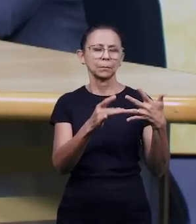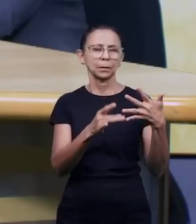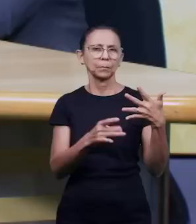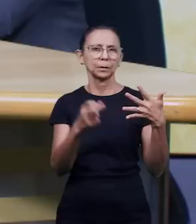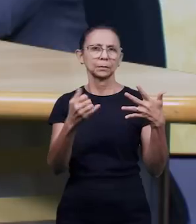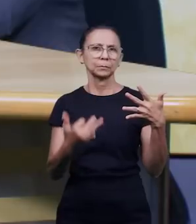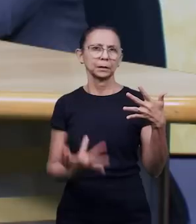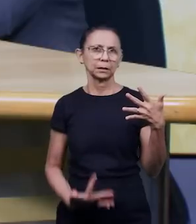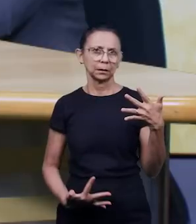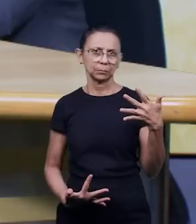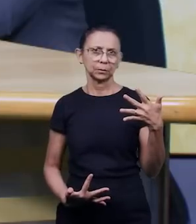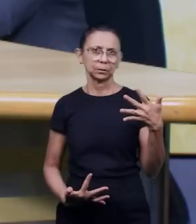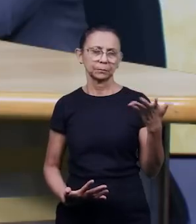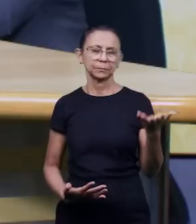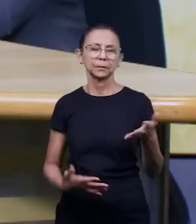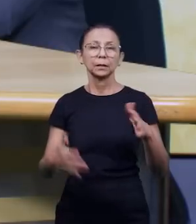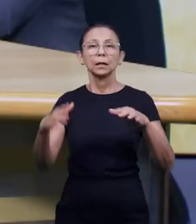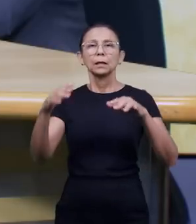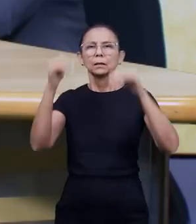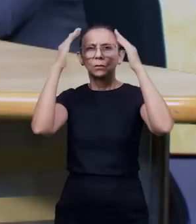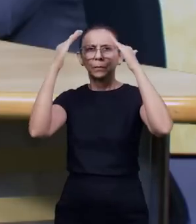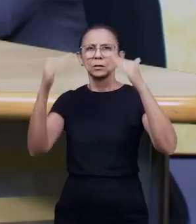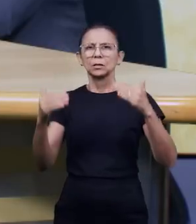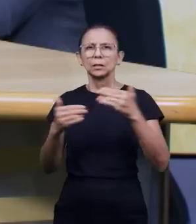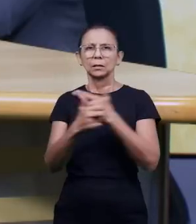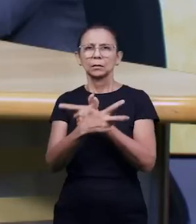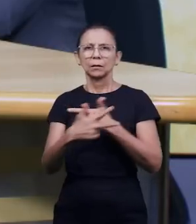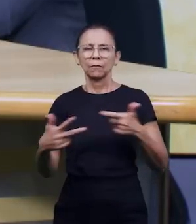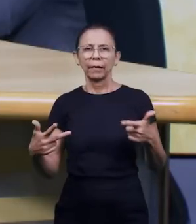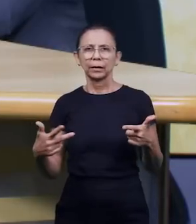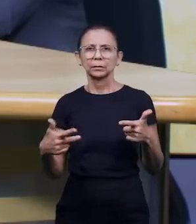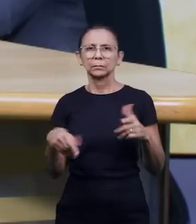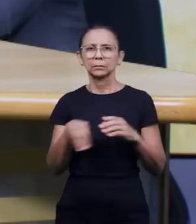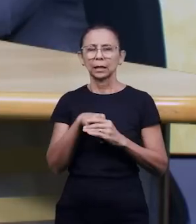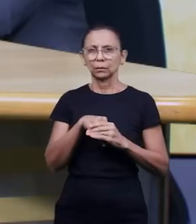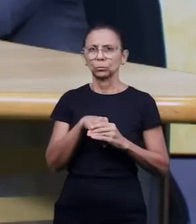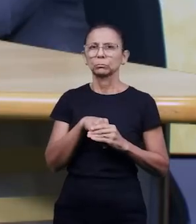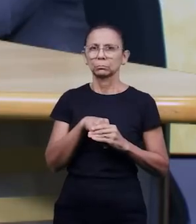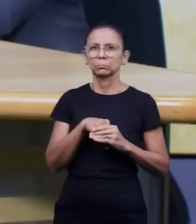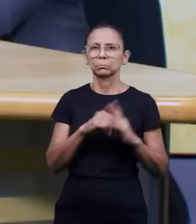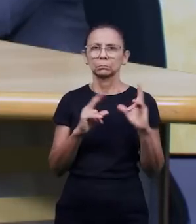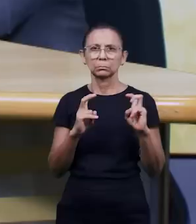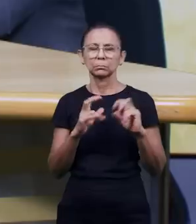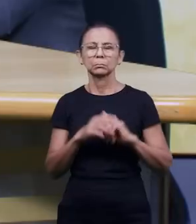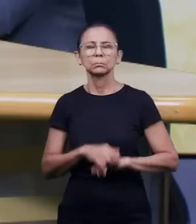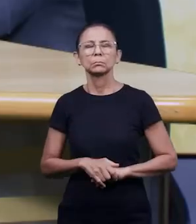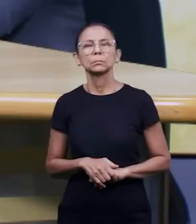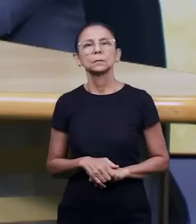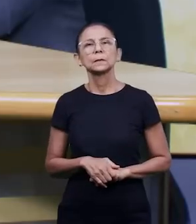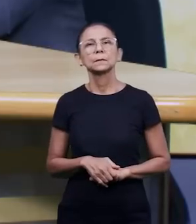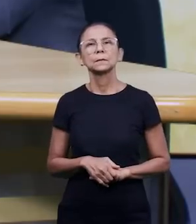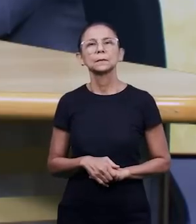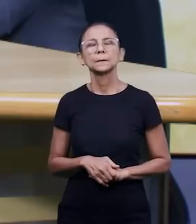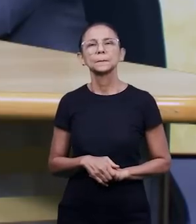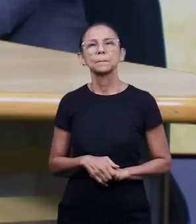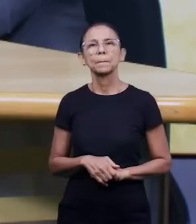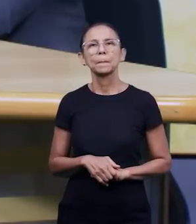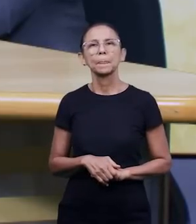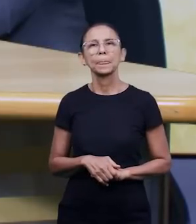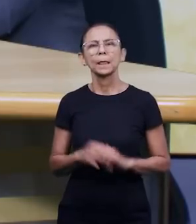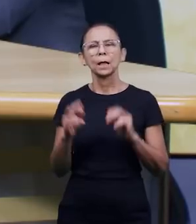isto, nunca, jamais tropeçareis. Amadeu, estávamos tratando, quando terminamos a última edição,